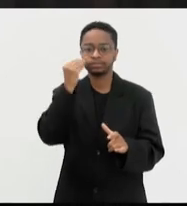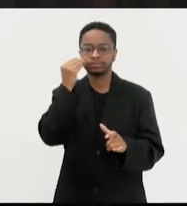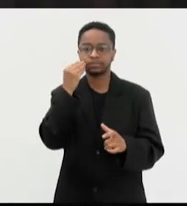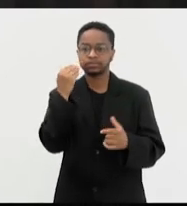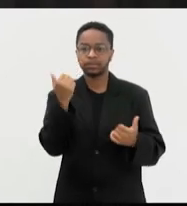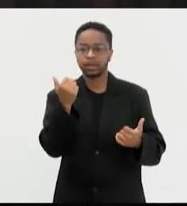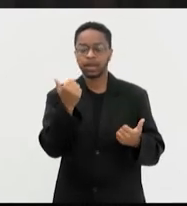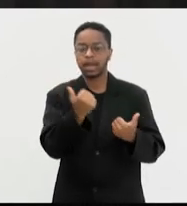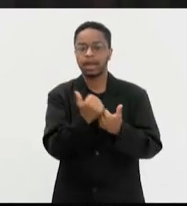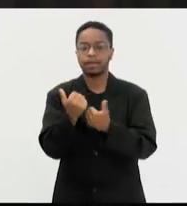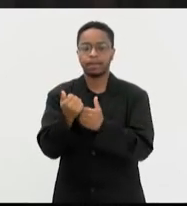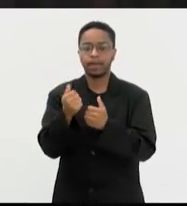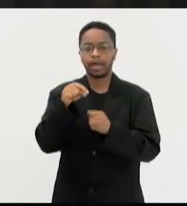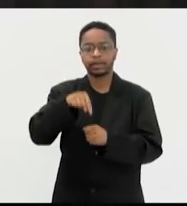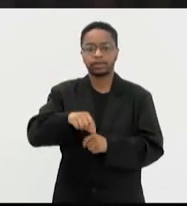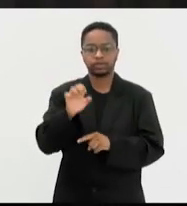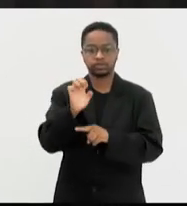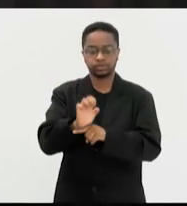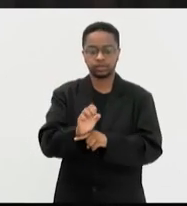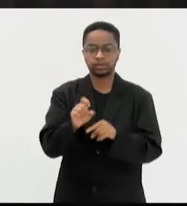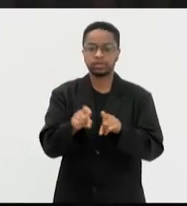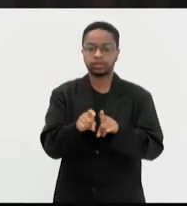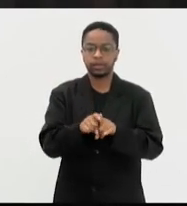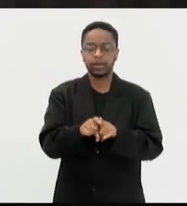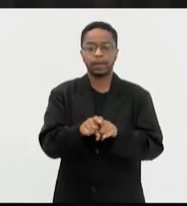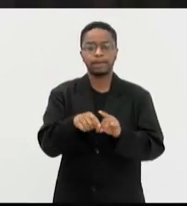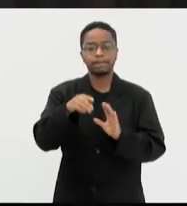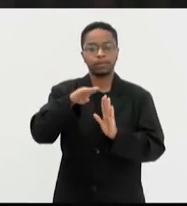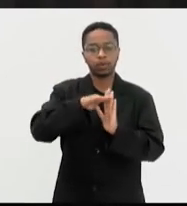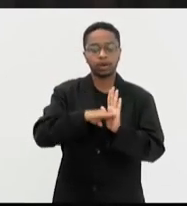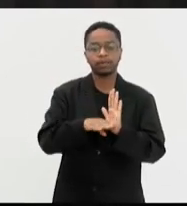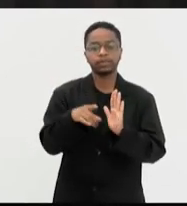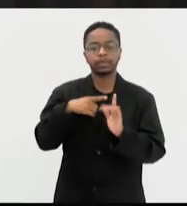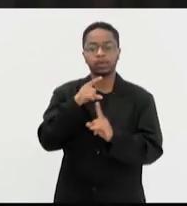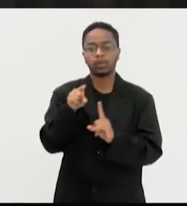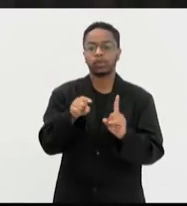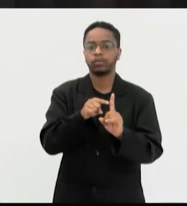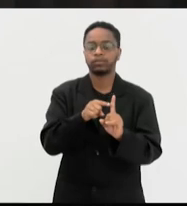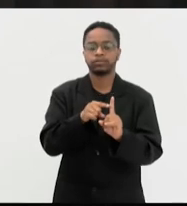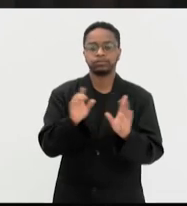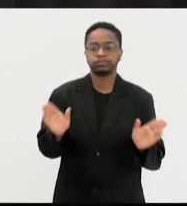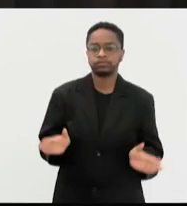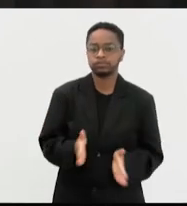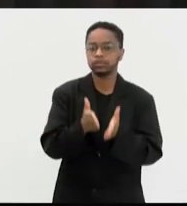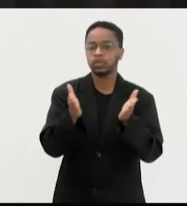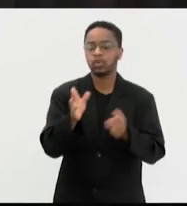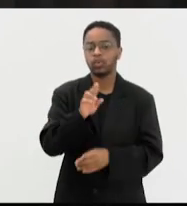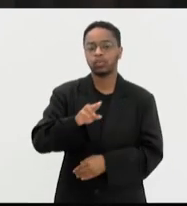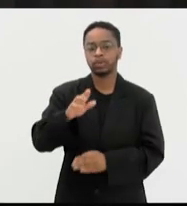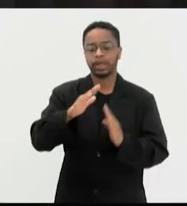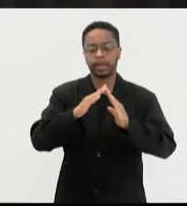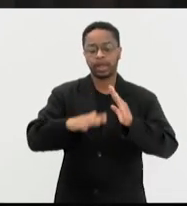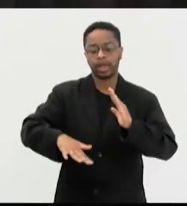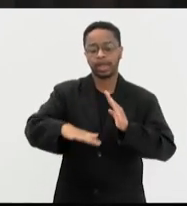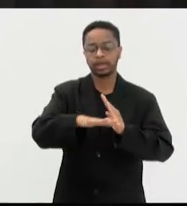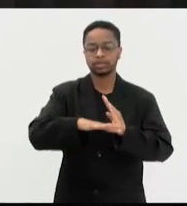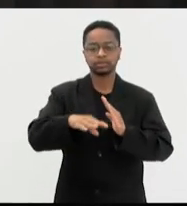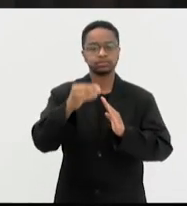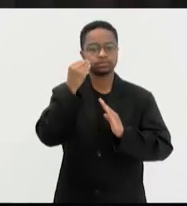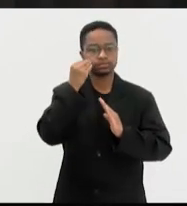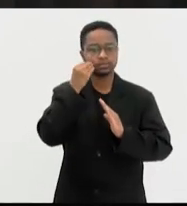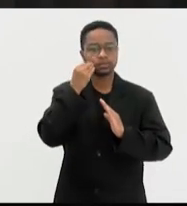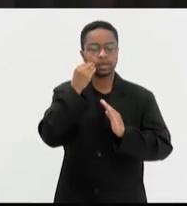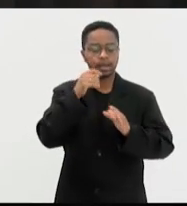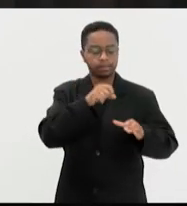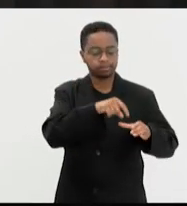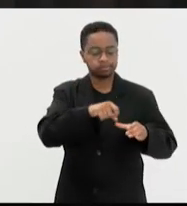família do nosso Estado o programa Quintais verdes tem pivo incentivar a utilização dos Quintais residenciais para desenvolvimento